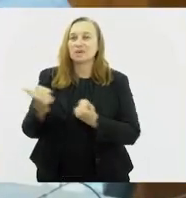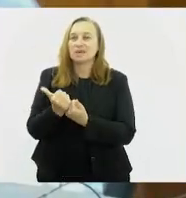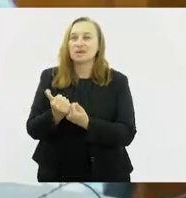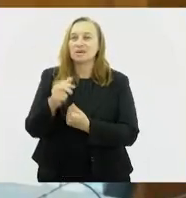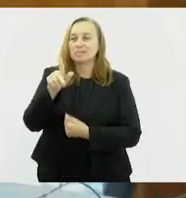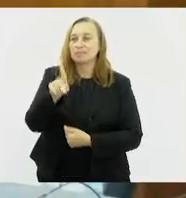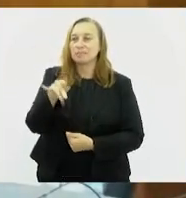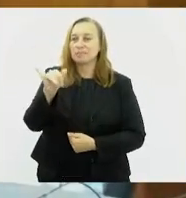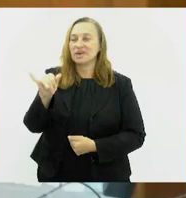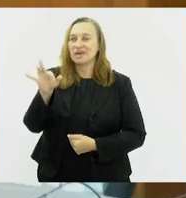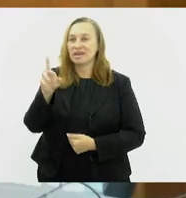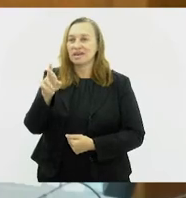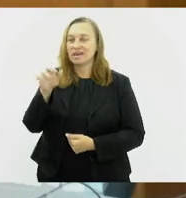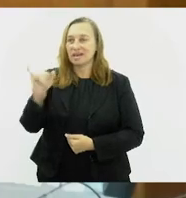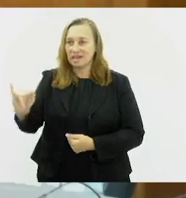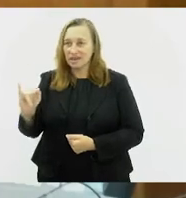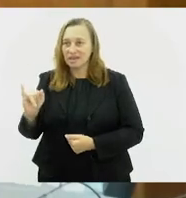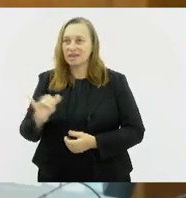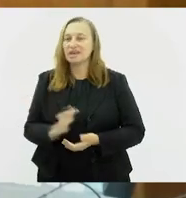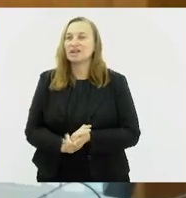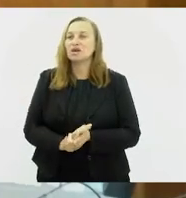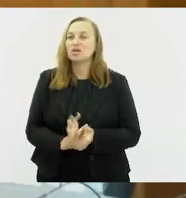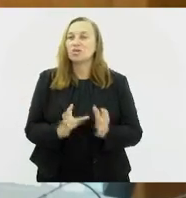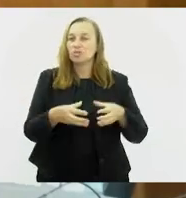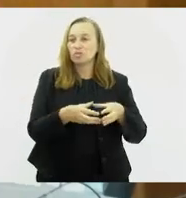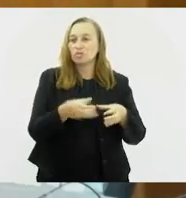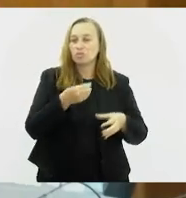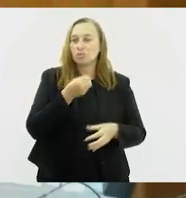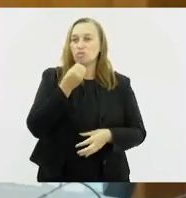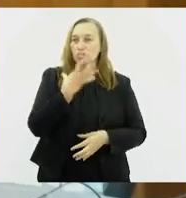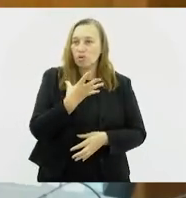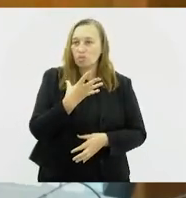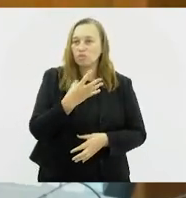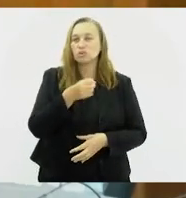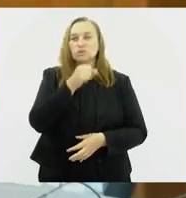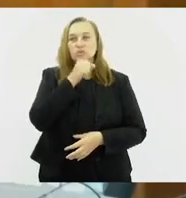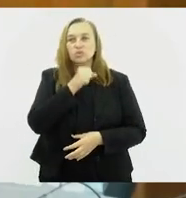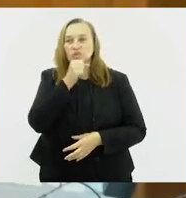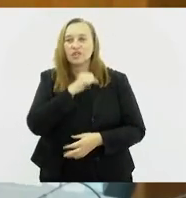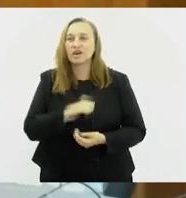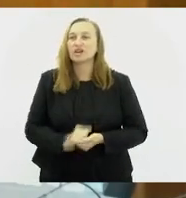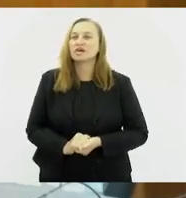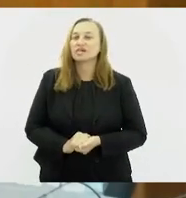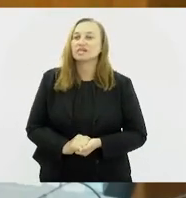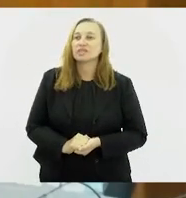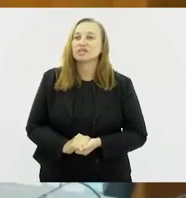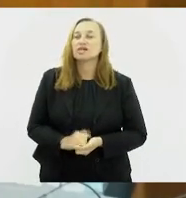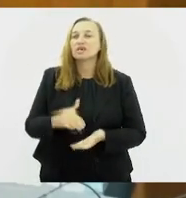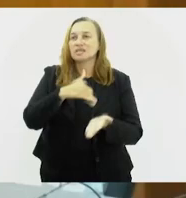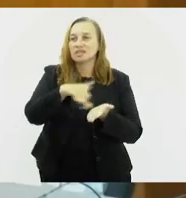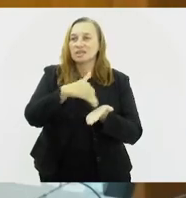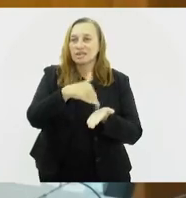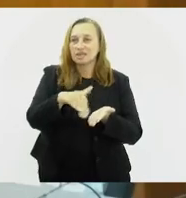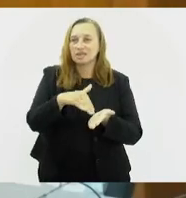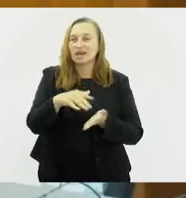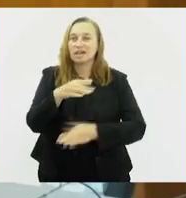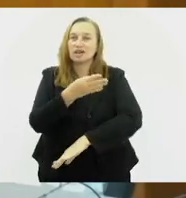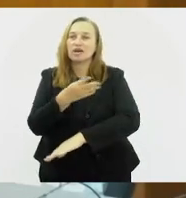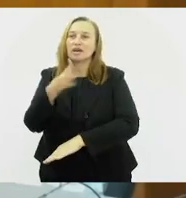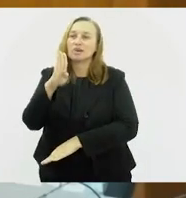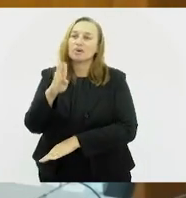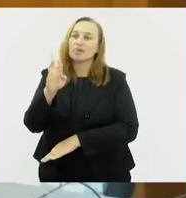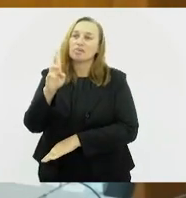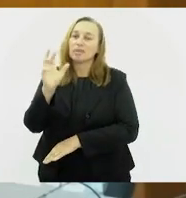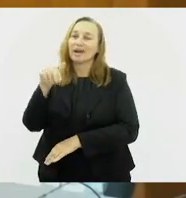Cumprimentar a patrulha do idoso aqui presente, obrigado pela presença. Cumprimentar a Branca, subsecretária de Assistência